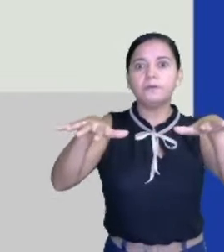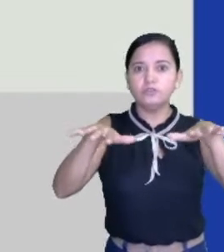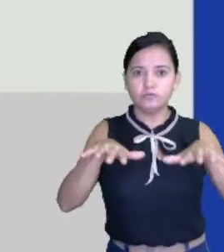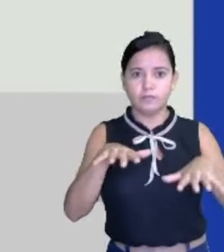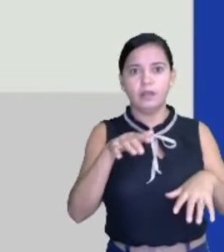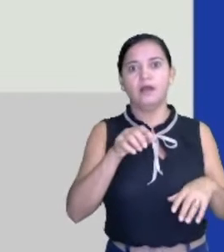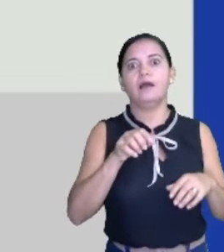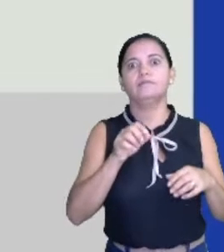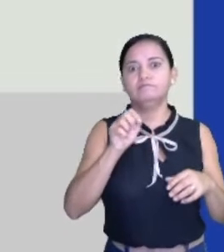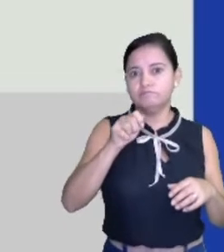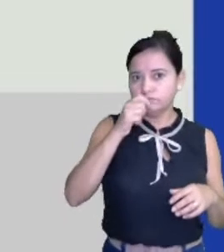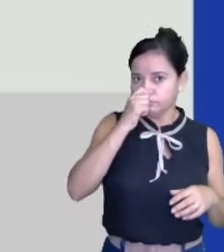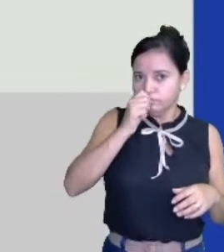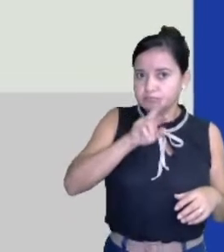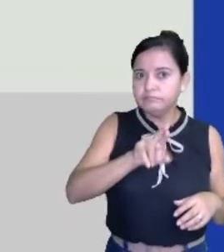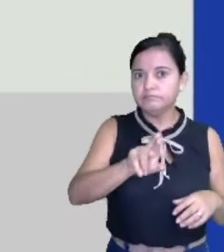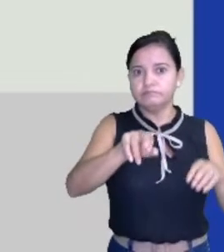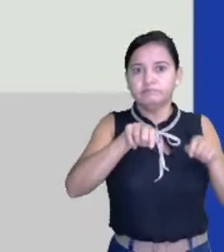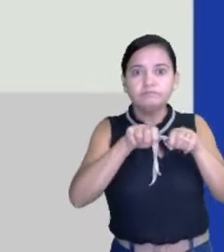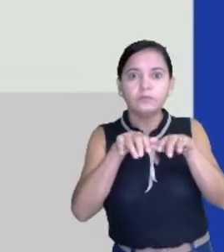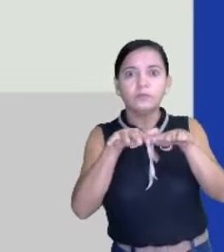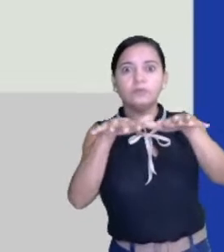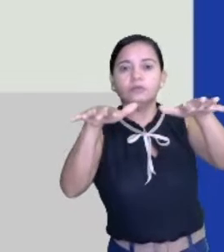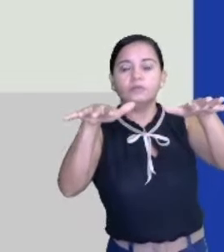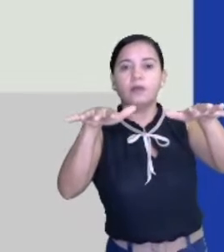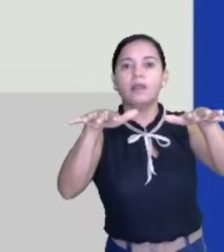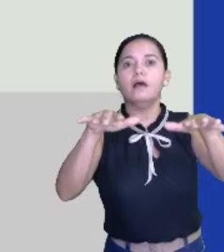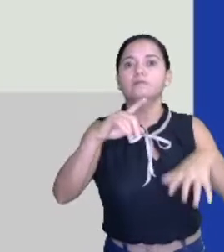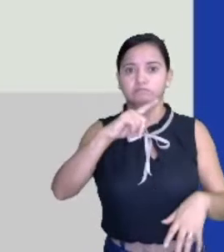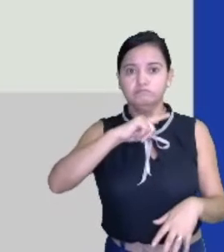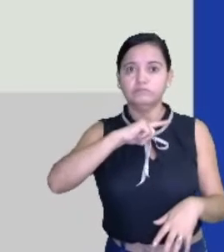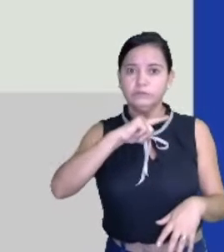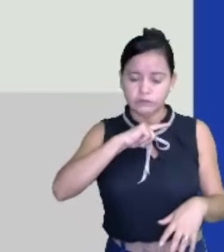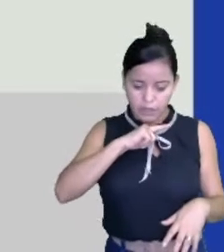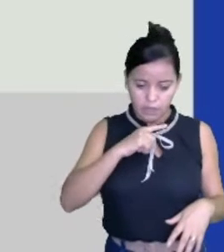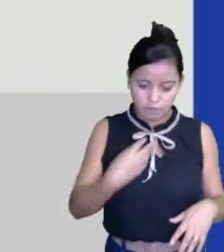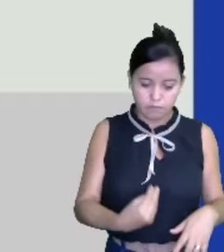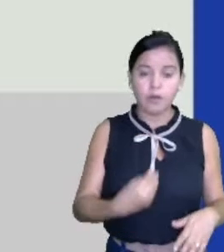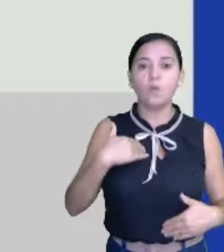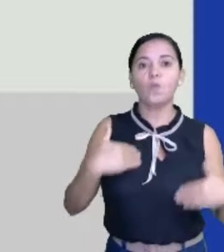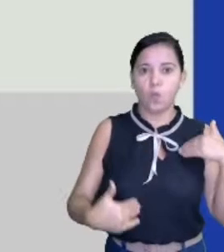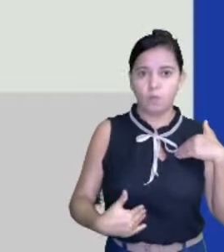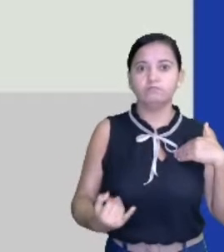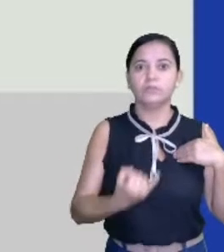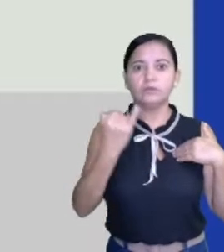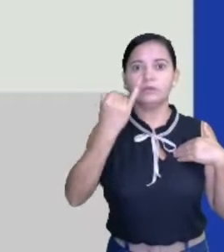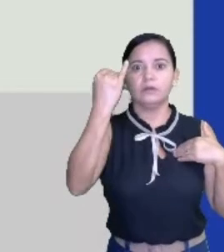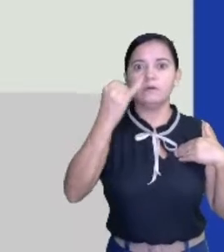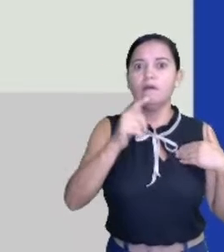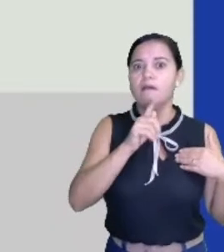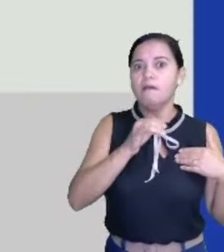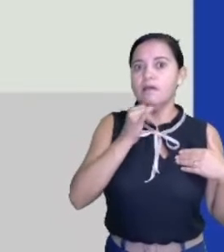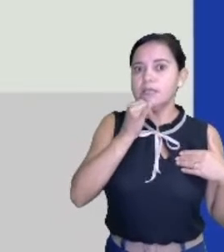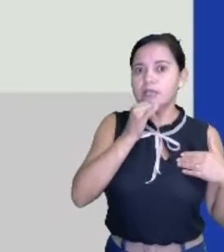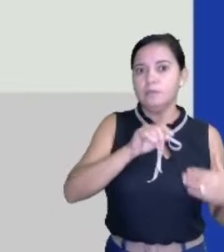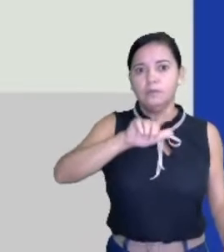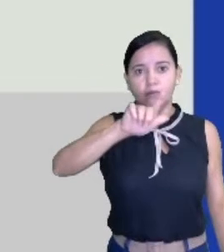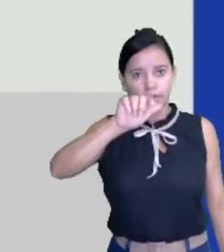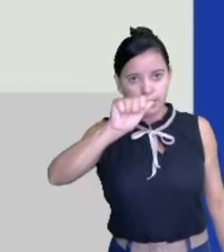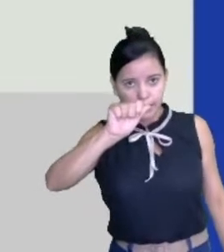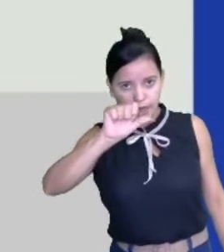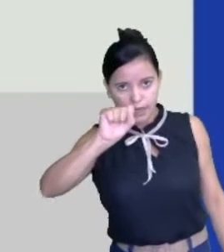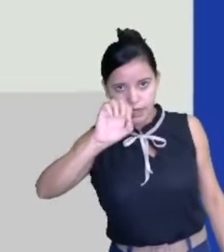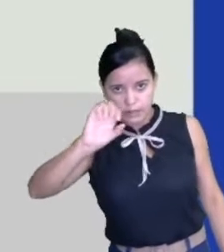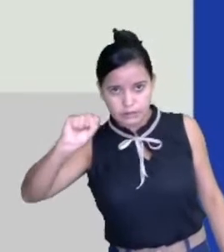para o nosso organismo. Então, de certa forma, até esse percentual que a gente tem hoje do gás oxigênio,